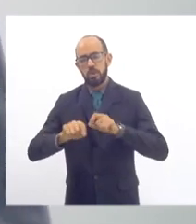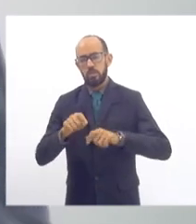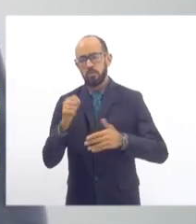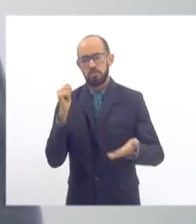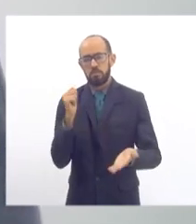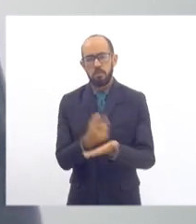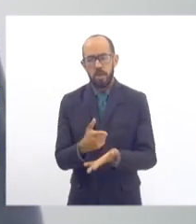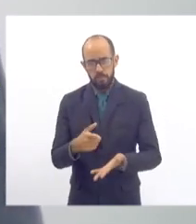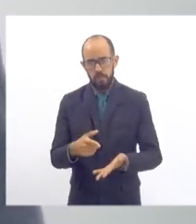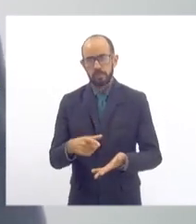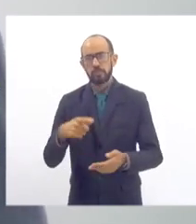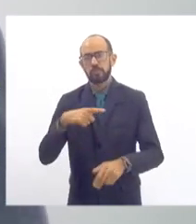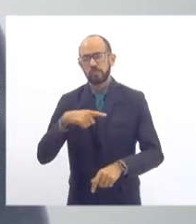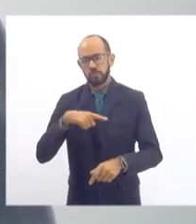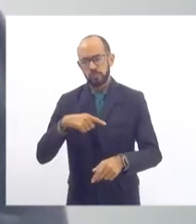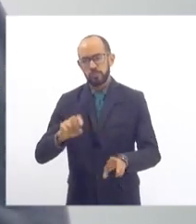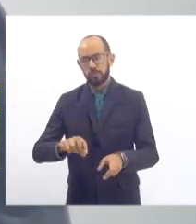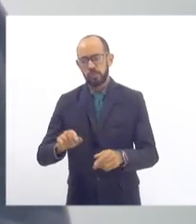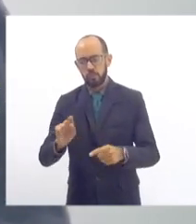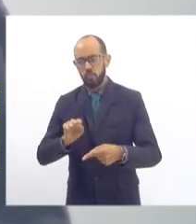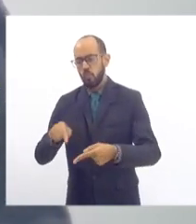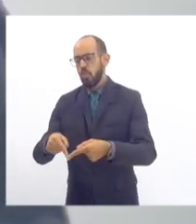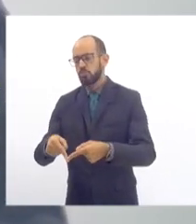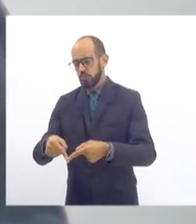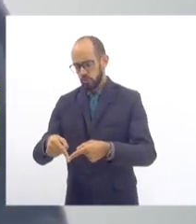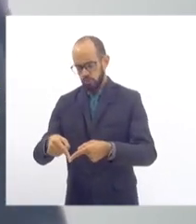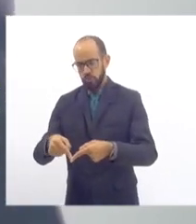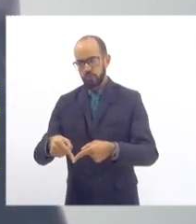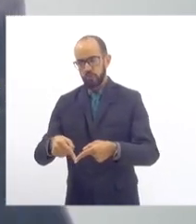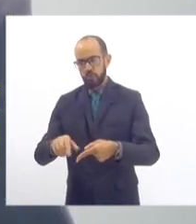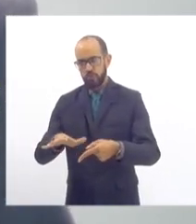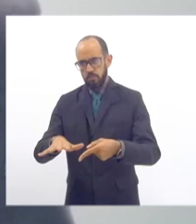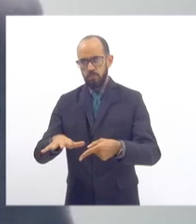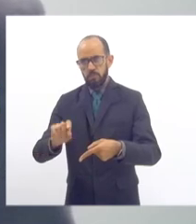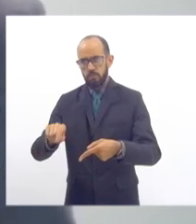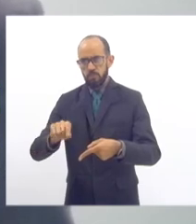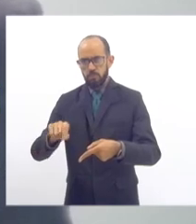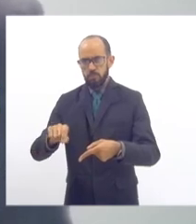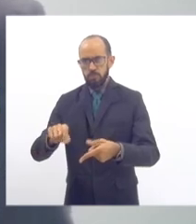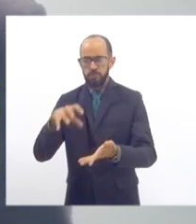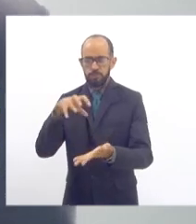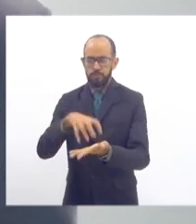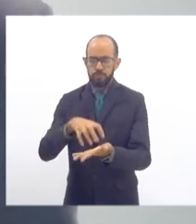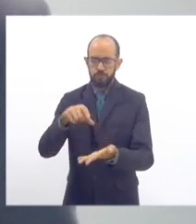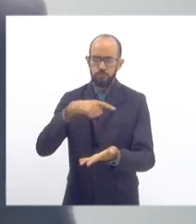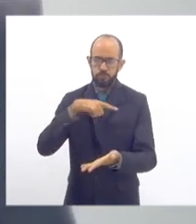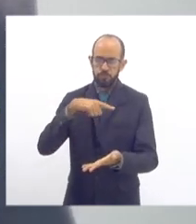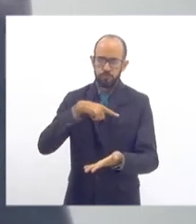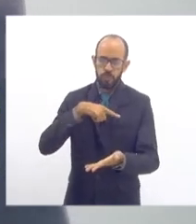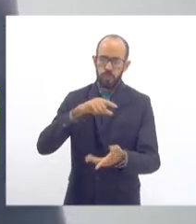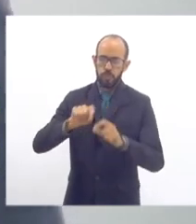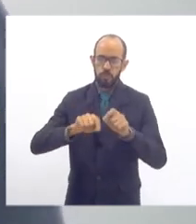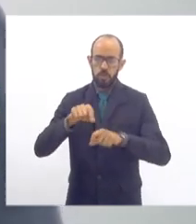têm uma destinação finalística, e o órgão está com um banheiro